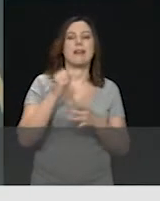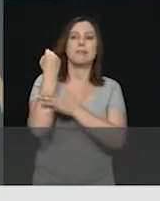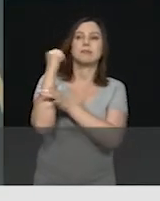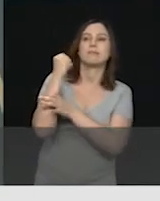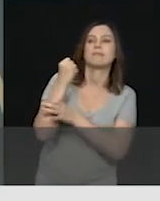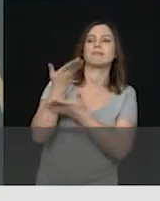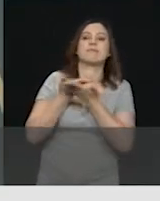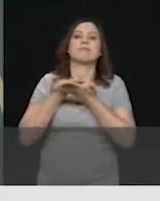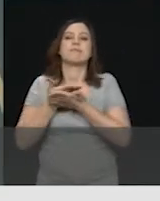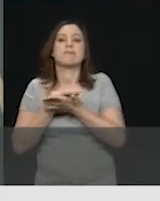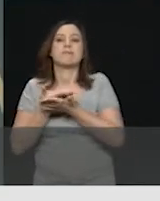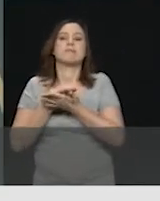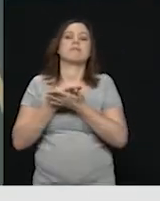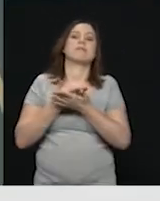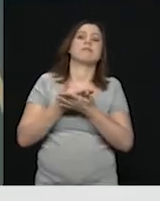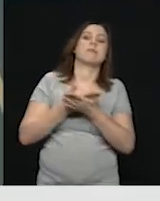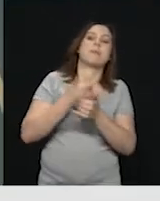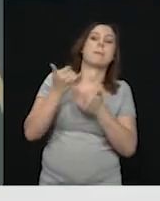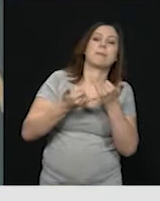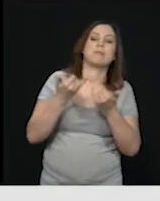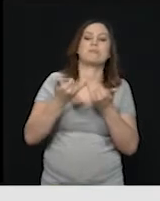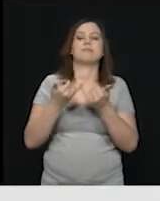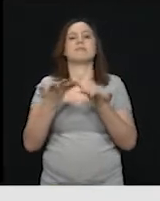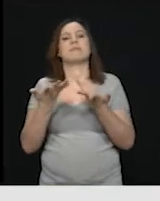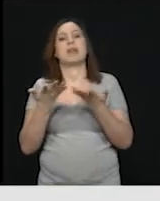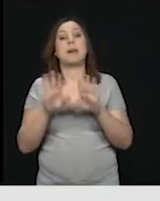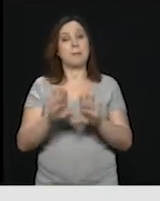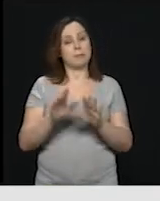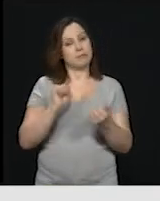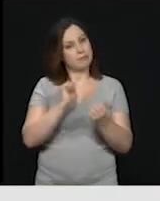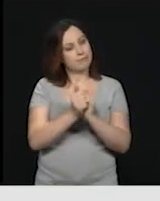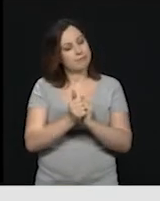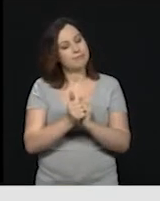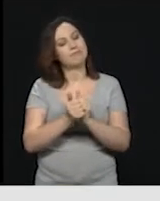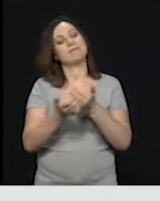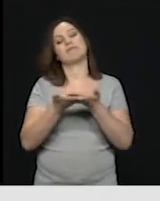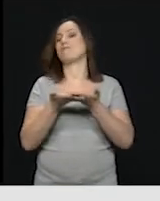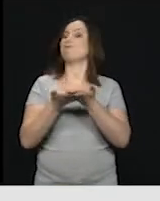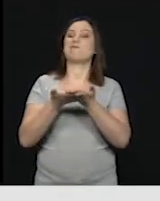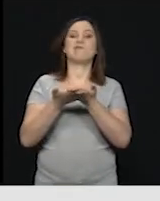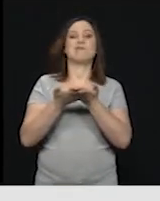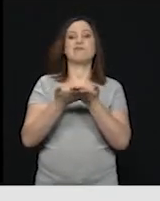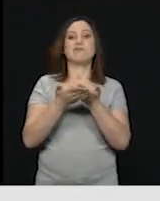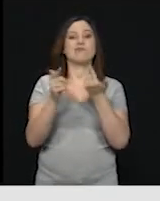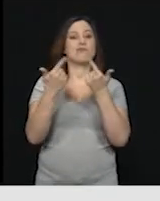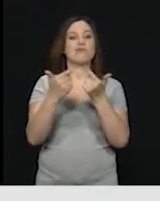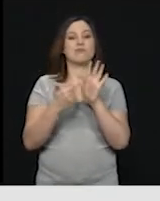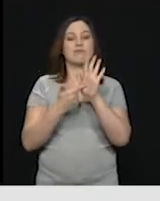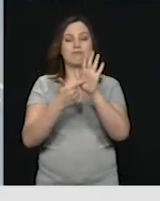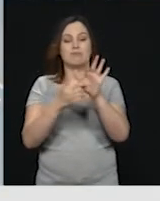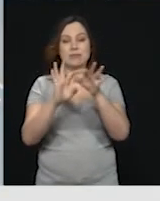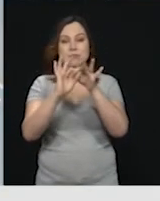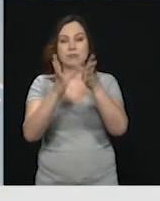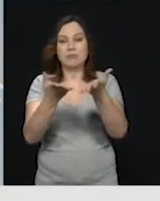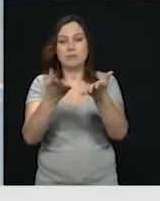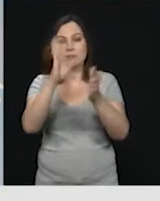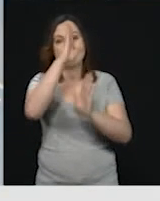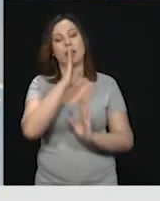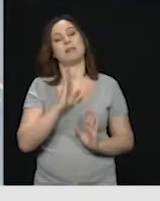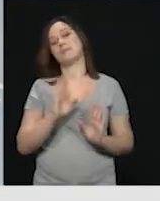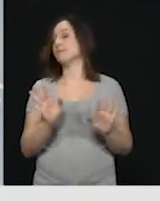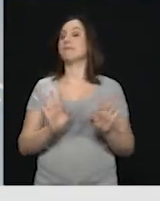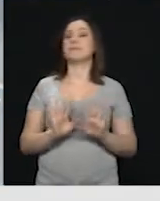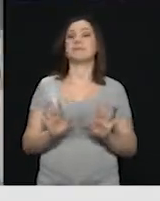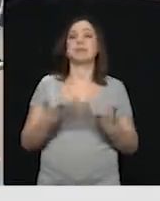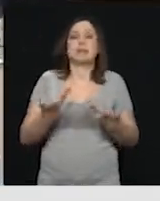Reabilitação no ambiente externo você consegue fisioterapia terapia ocupacional e se todo esse recurso mas a Esporte era a pia não